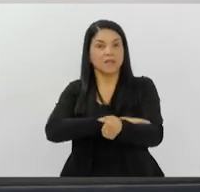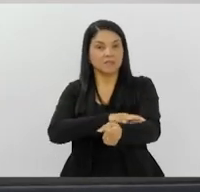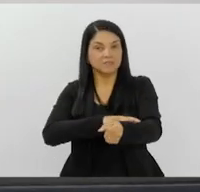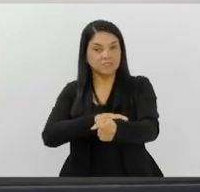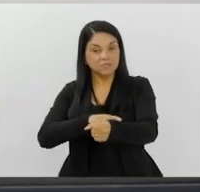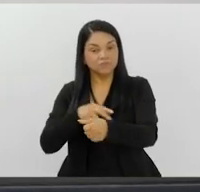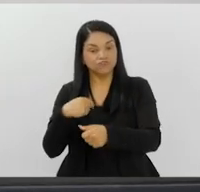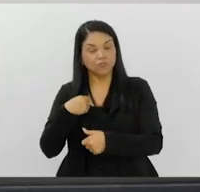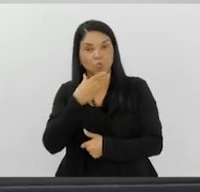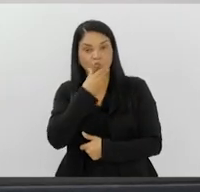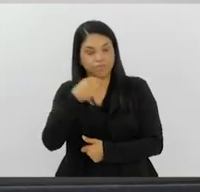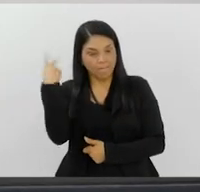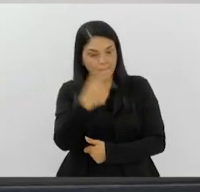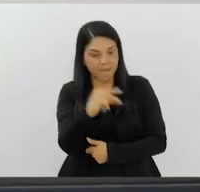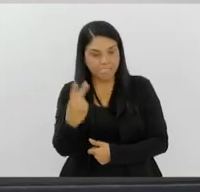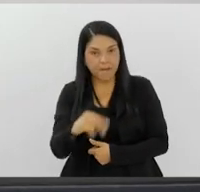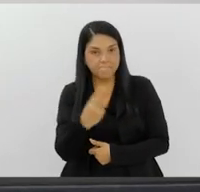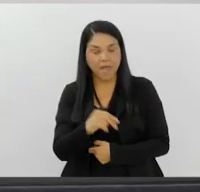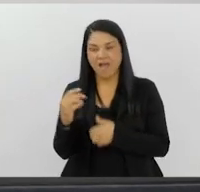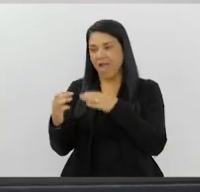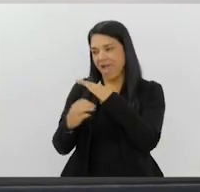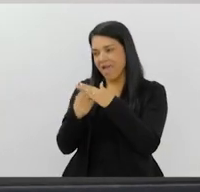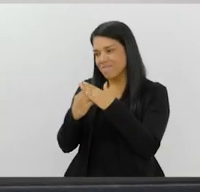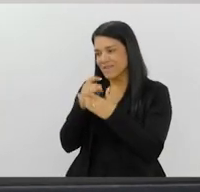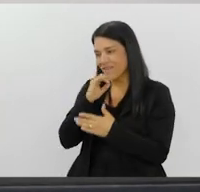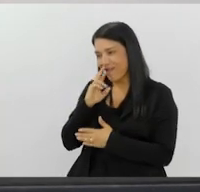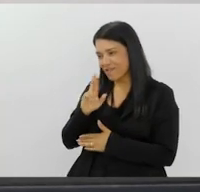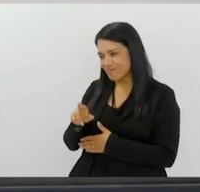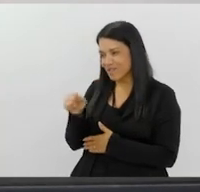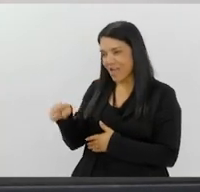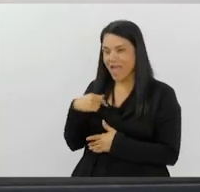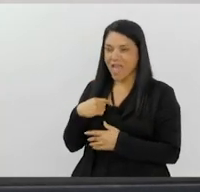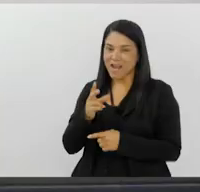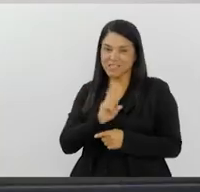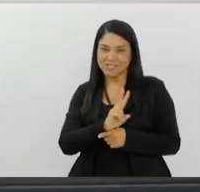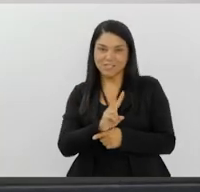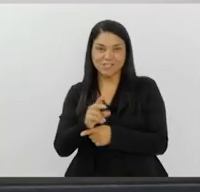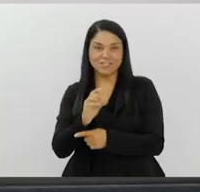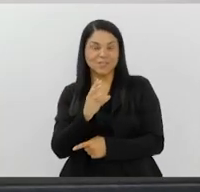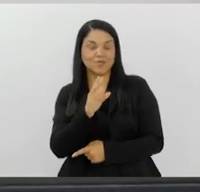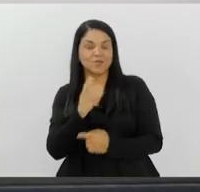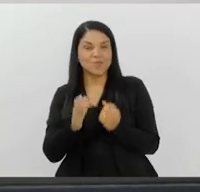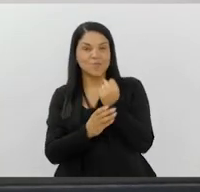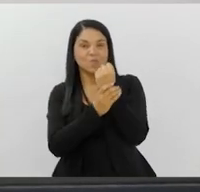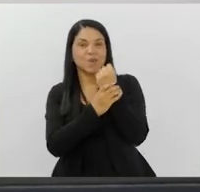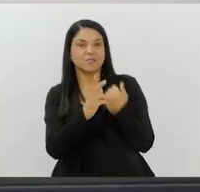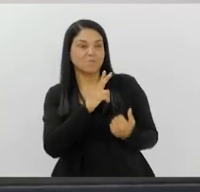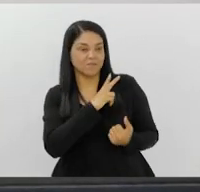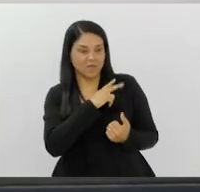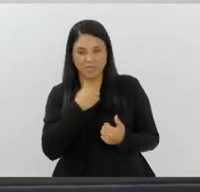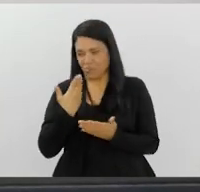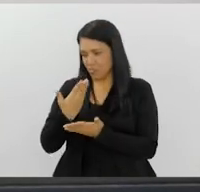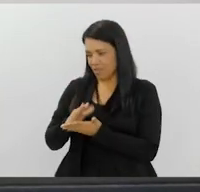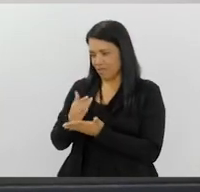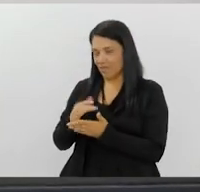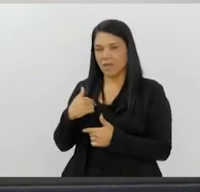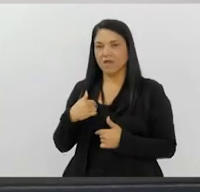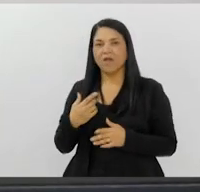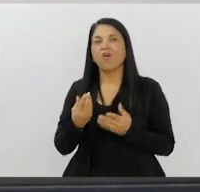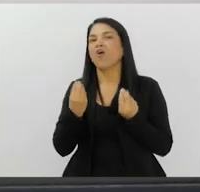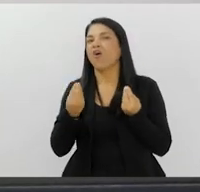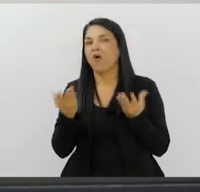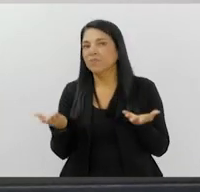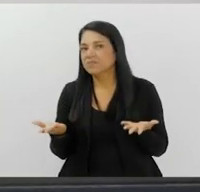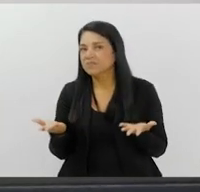aí depois a empresa tenta dizer não não era uma segurança privada não ten nada que ver com isso mas como não tem nada a ver com isso